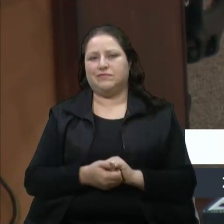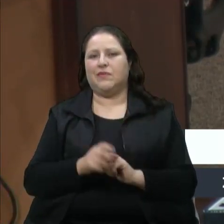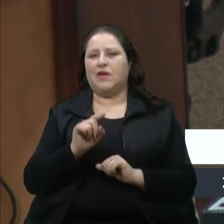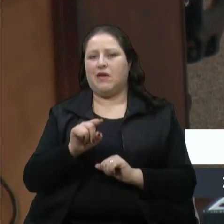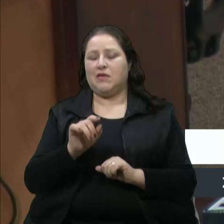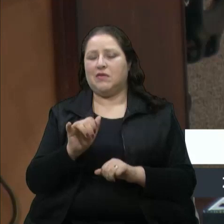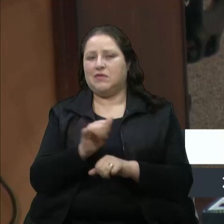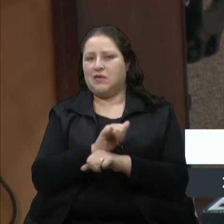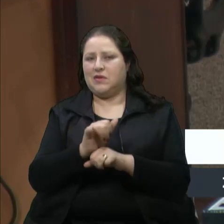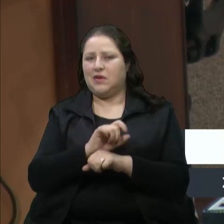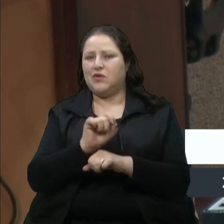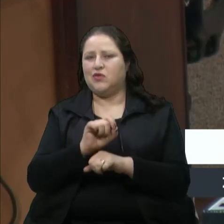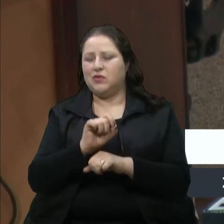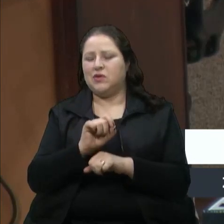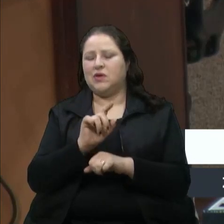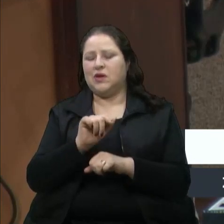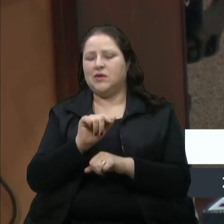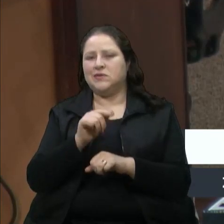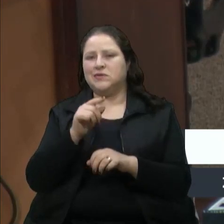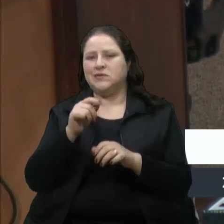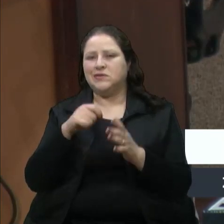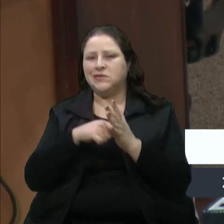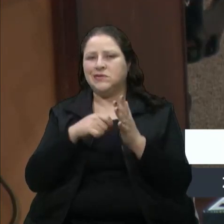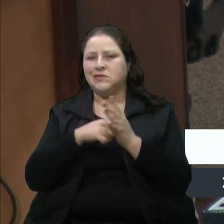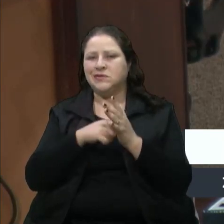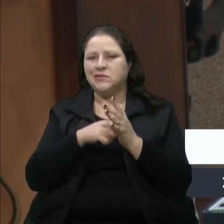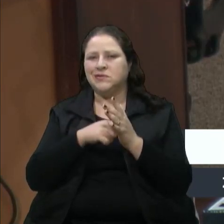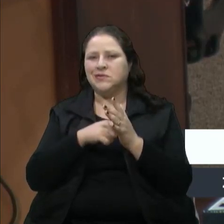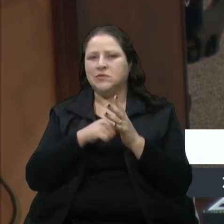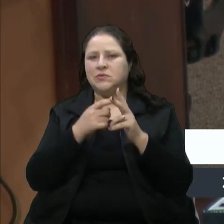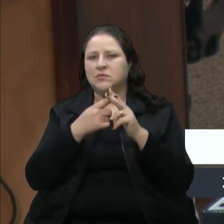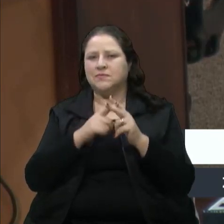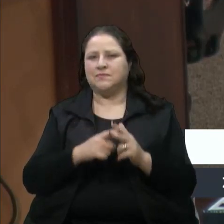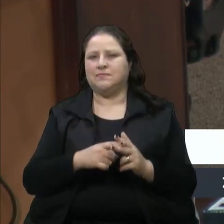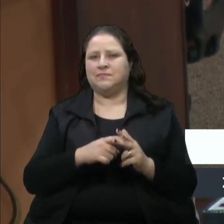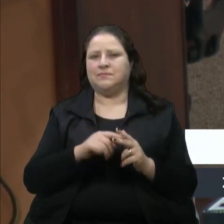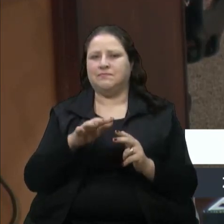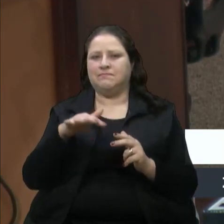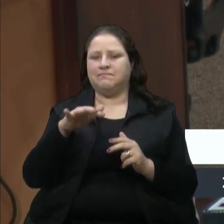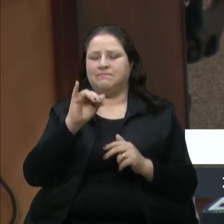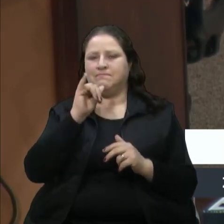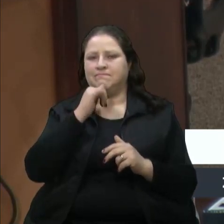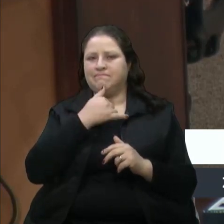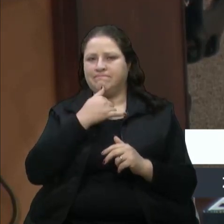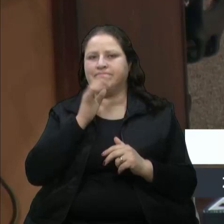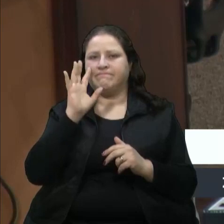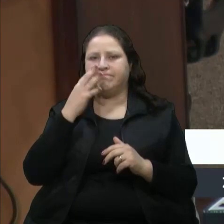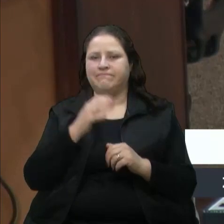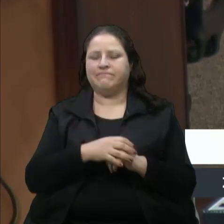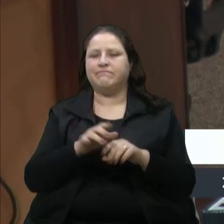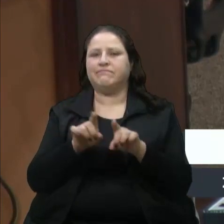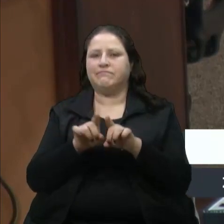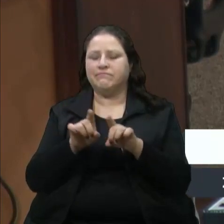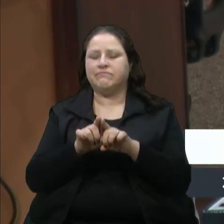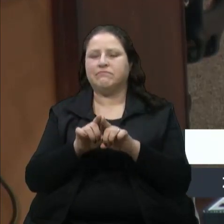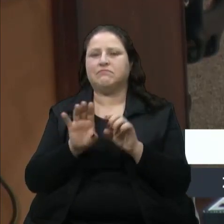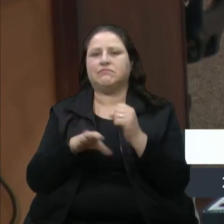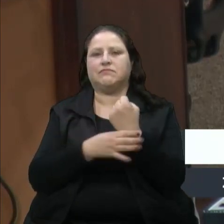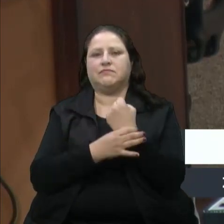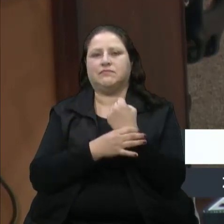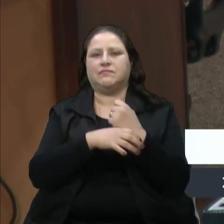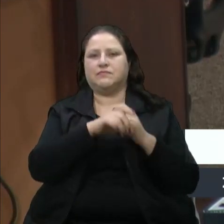esta situação infeliz que tem acontecido e também, de uma certa forma, garantir com que as pessoas que querem fazer um trabalho